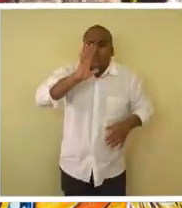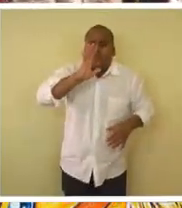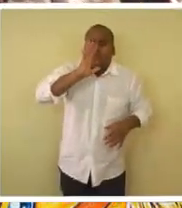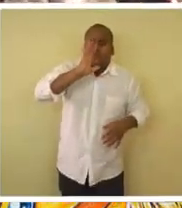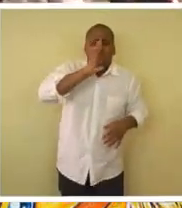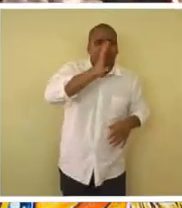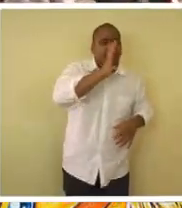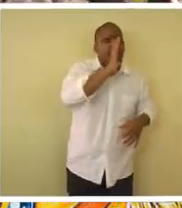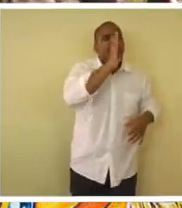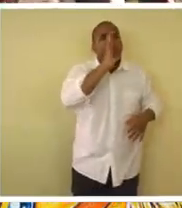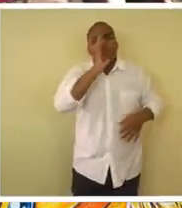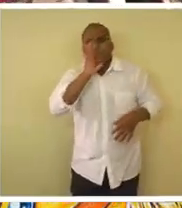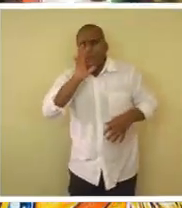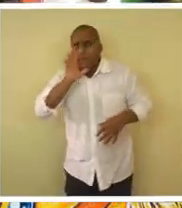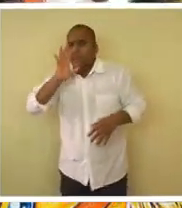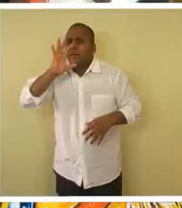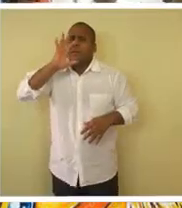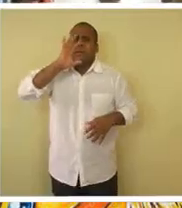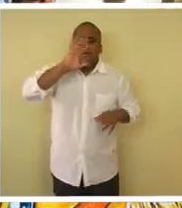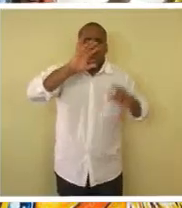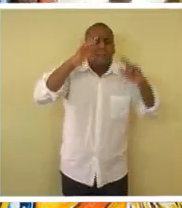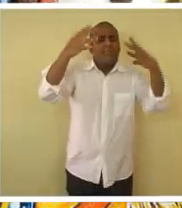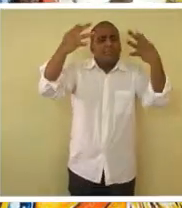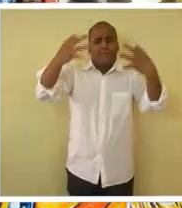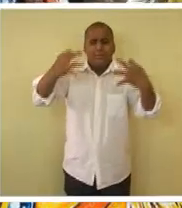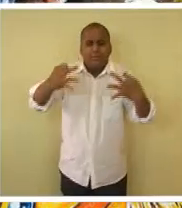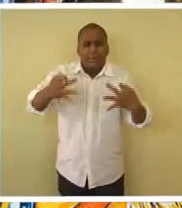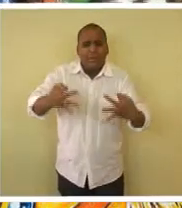A mais